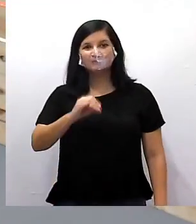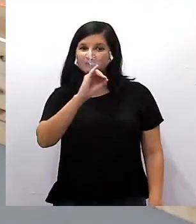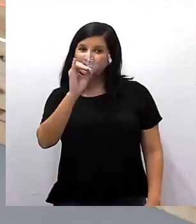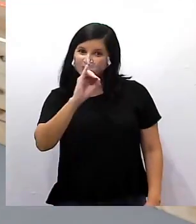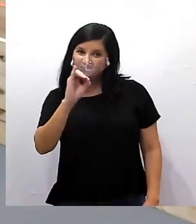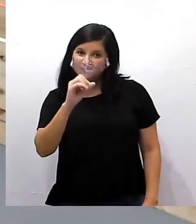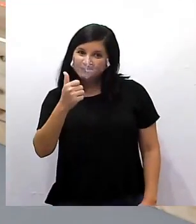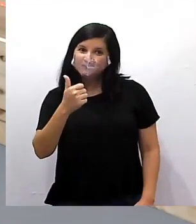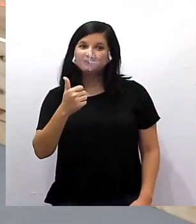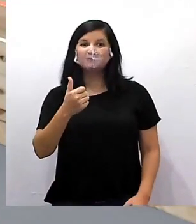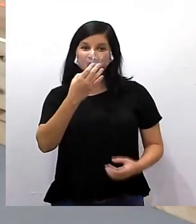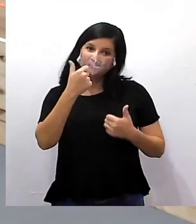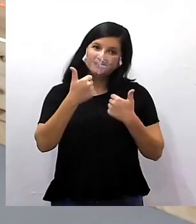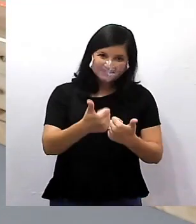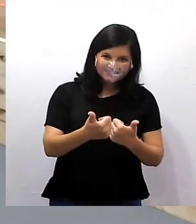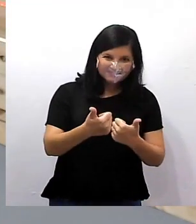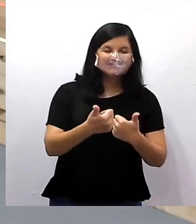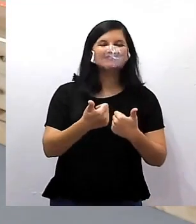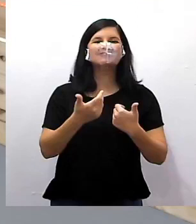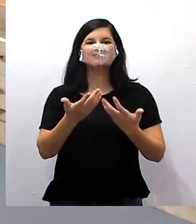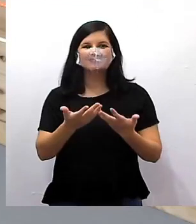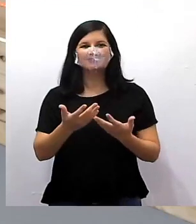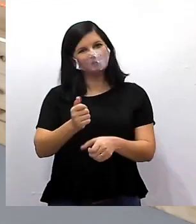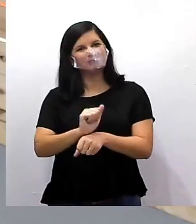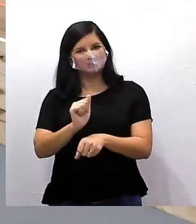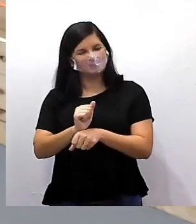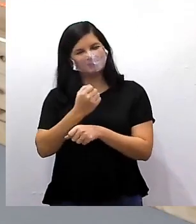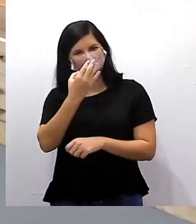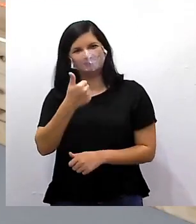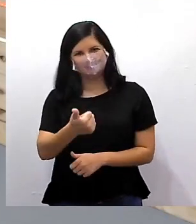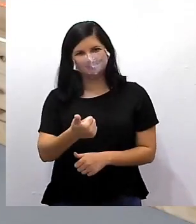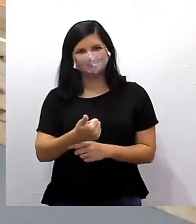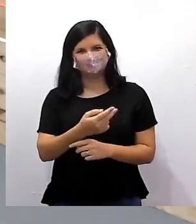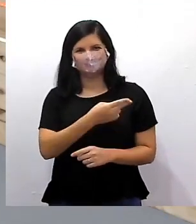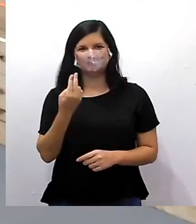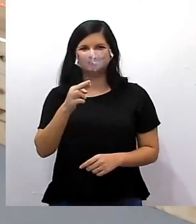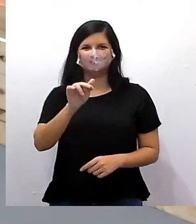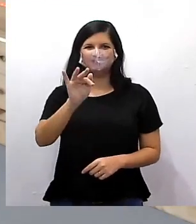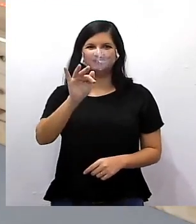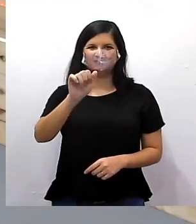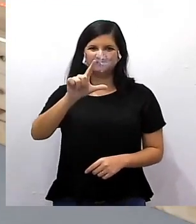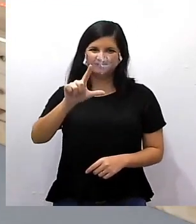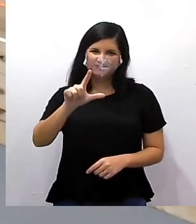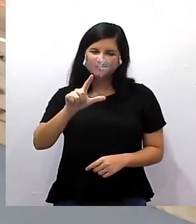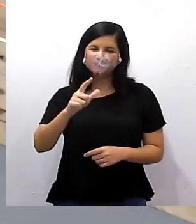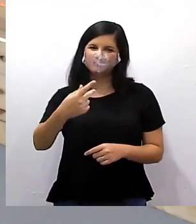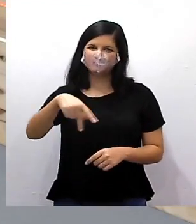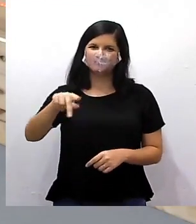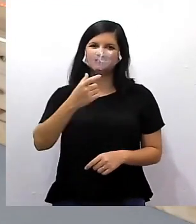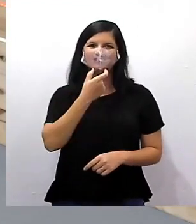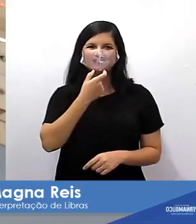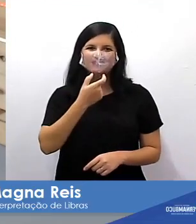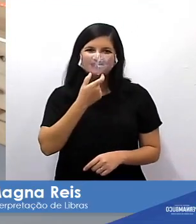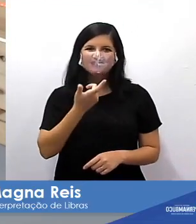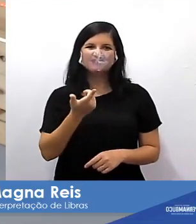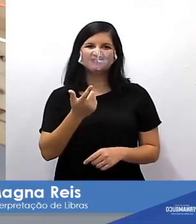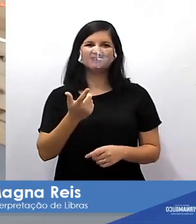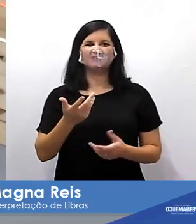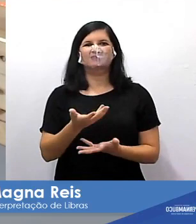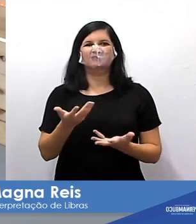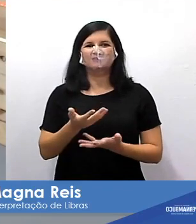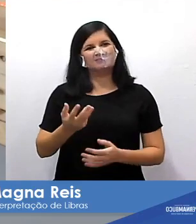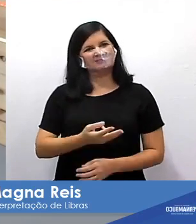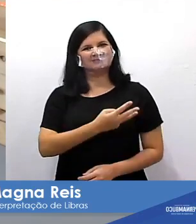Hello there, how are you today? I hope you're fine. I am Rafael Cardoso, your English teacher. We're gonna be together for the